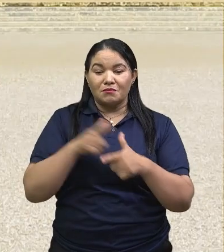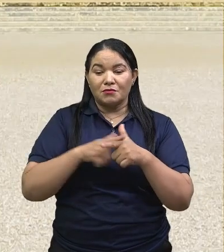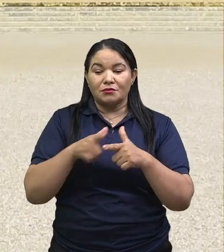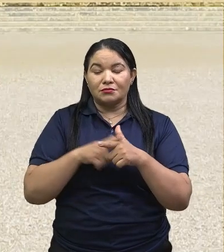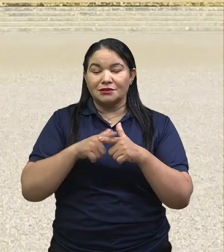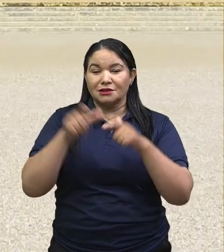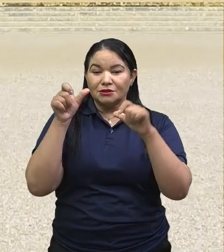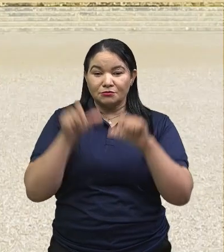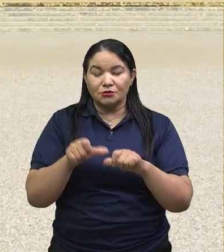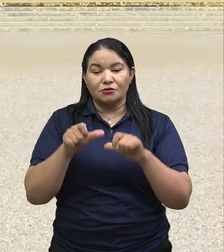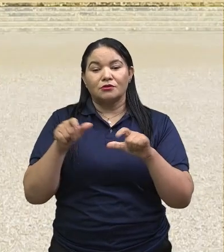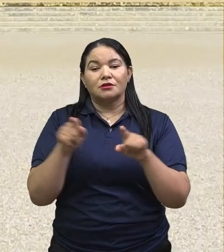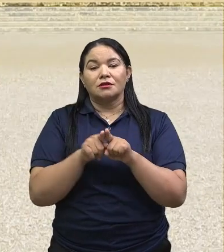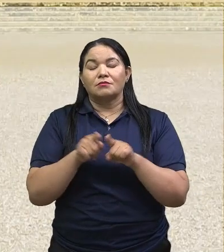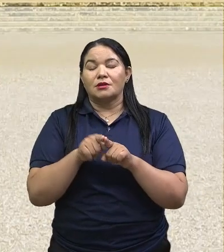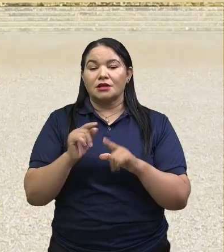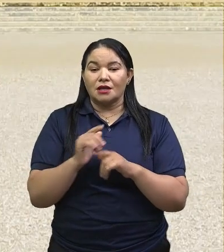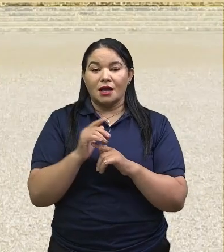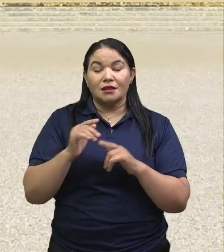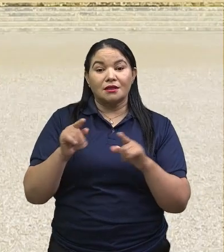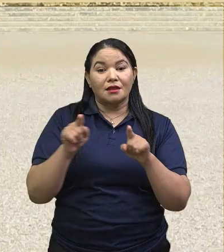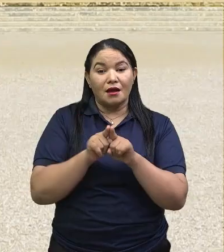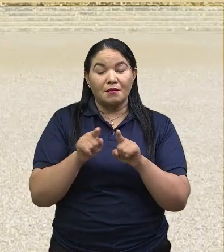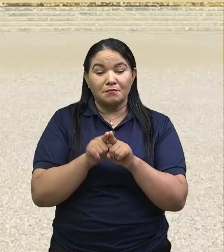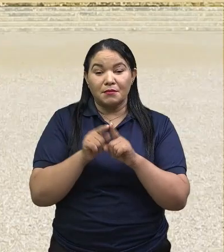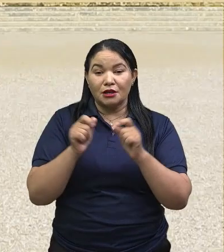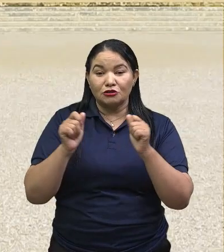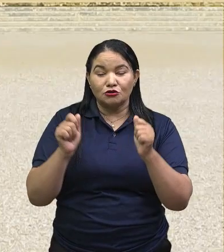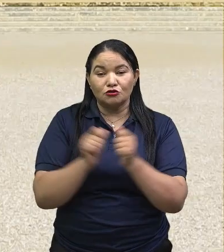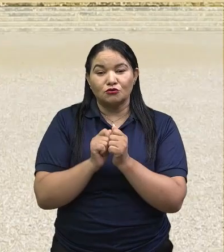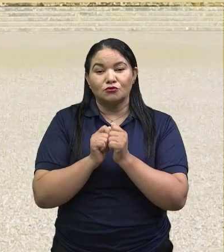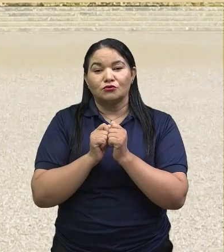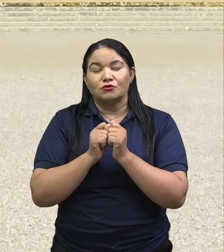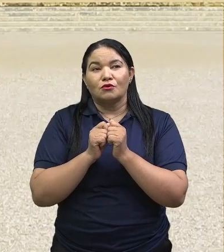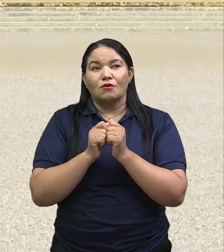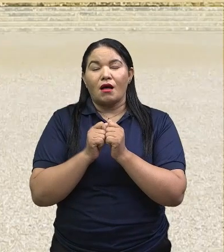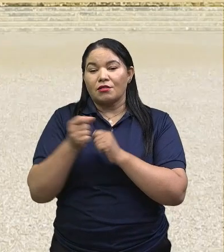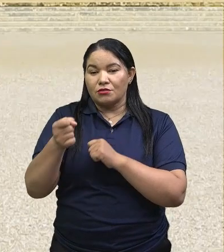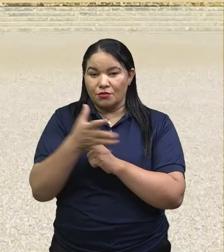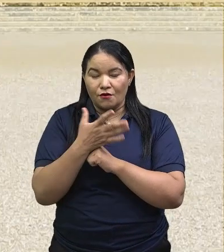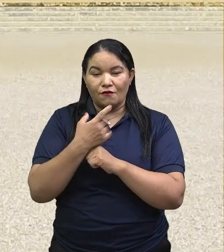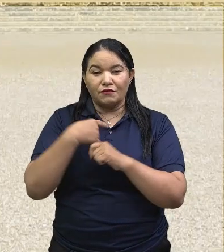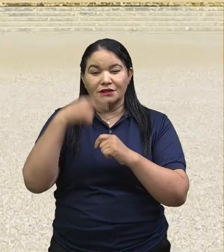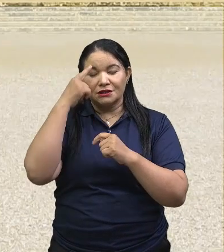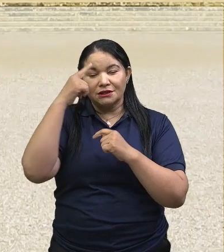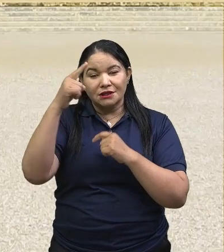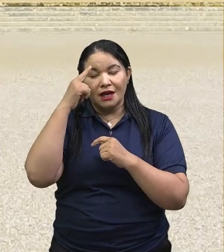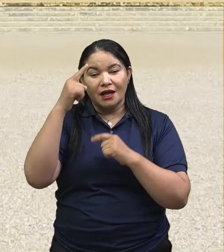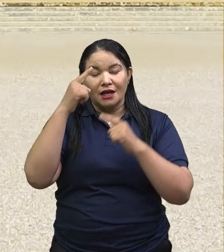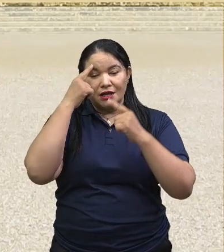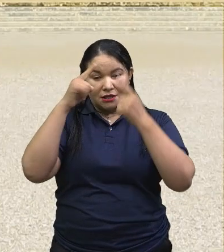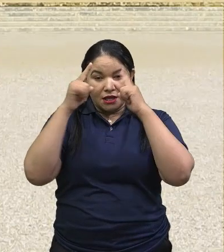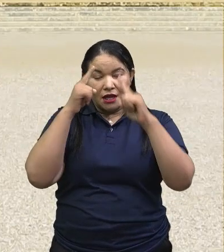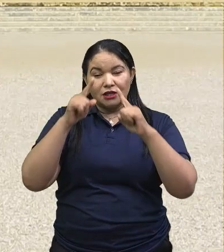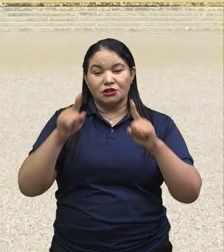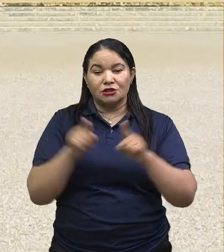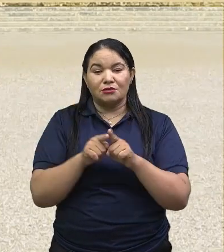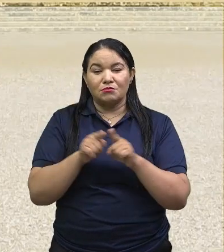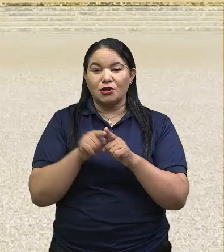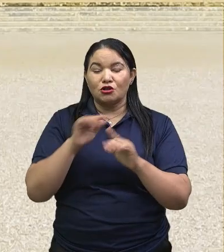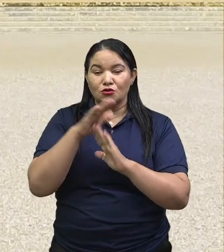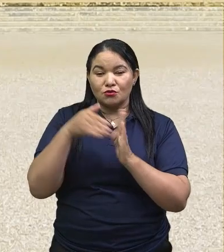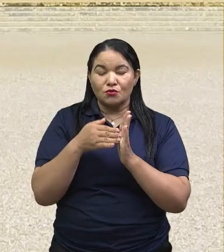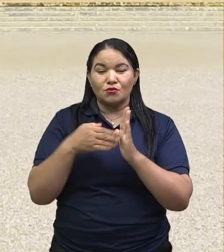miserabilidade, juntamente com essas ideias aí, essas novas ideias questionando todo esse